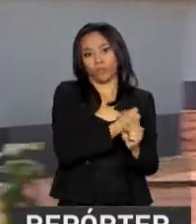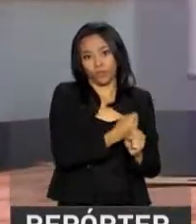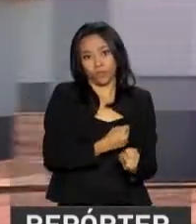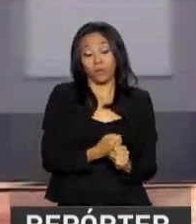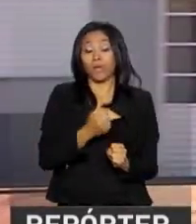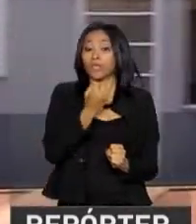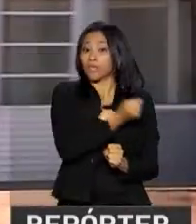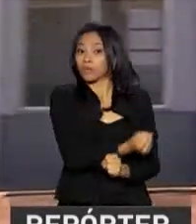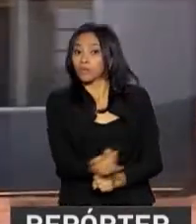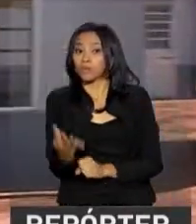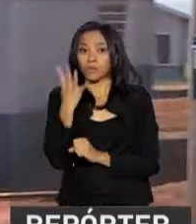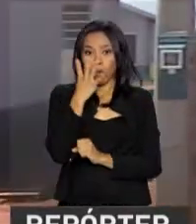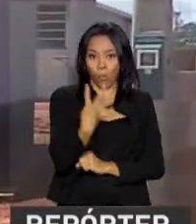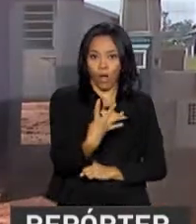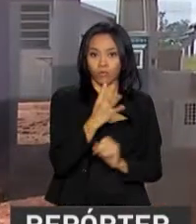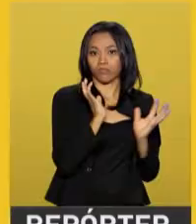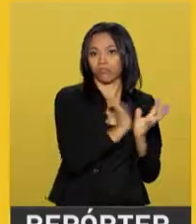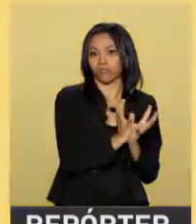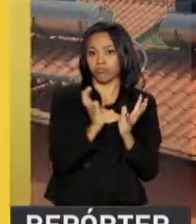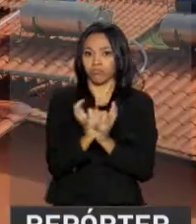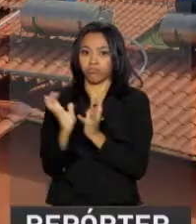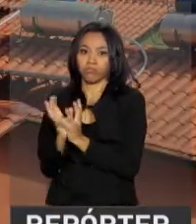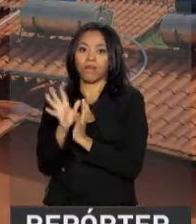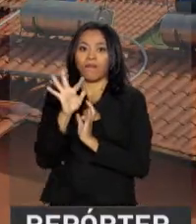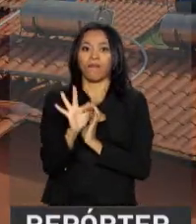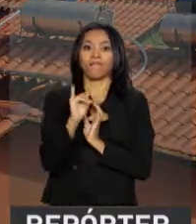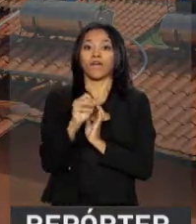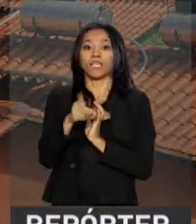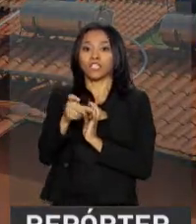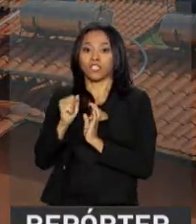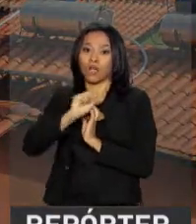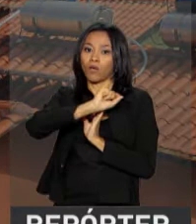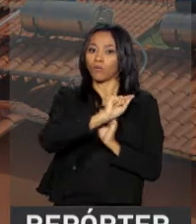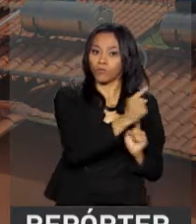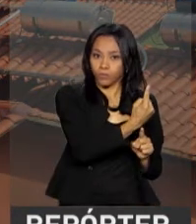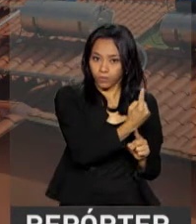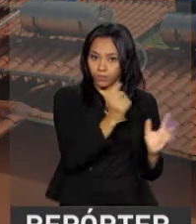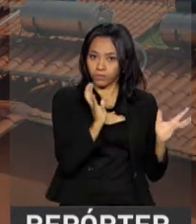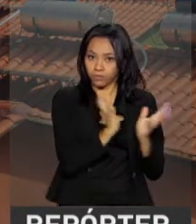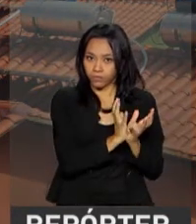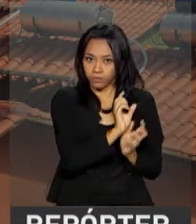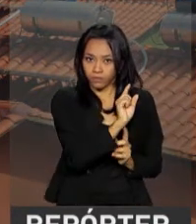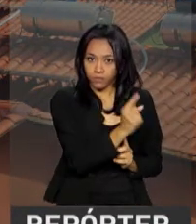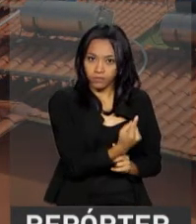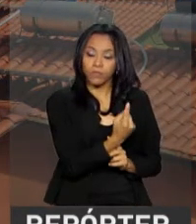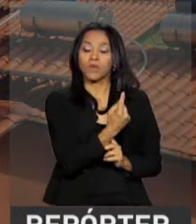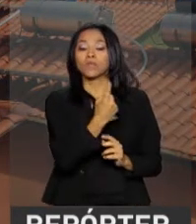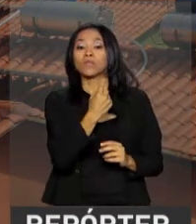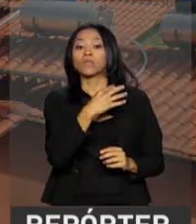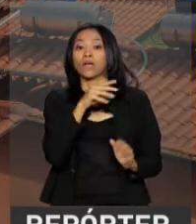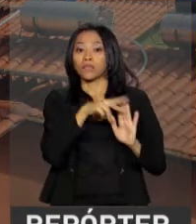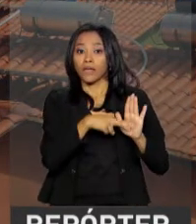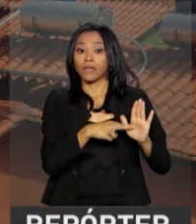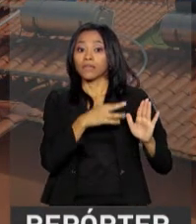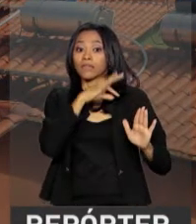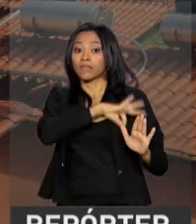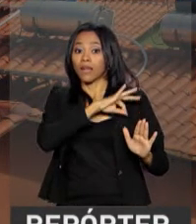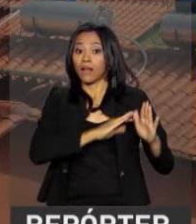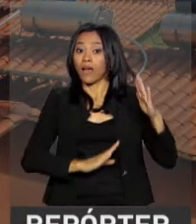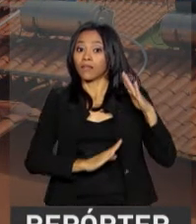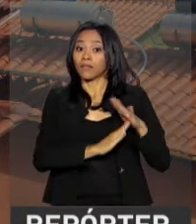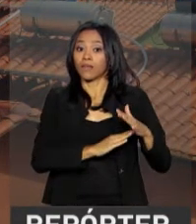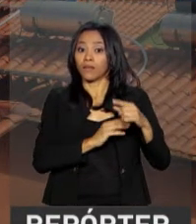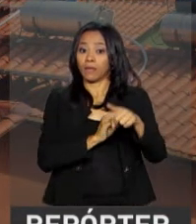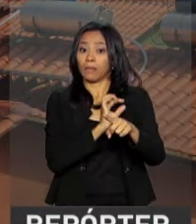faixas do programa para 2018 somente na faixa 1 que atende a população com renda mensal de até 1.800 reais